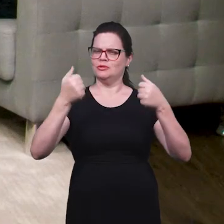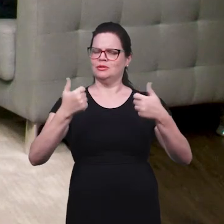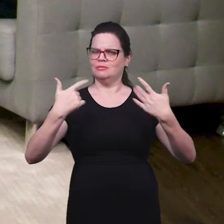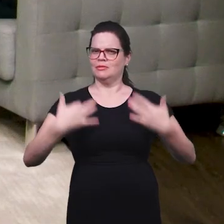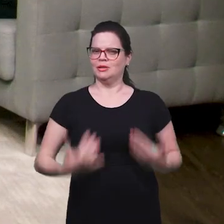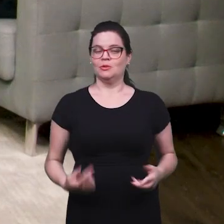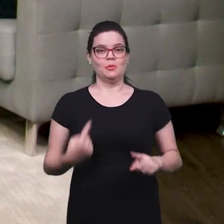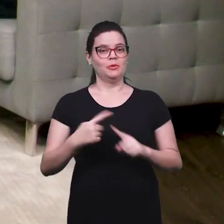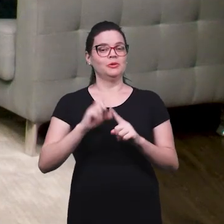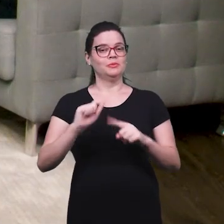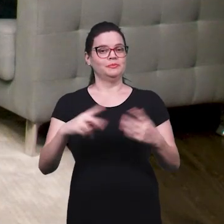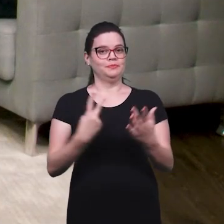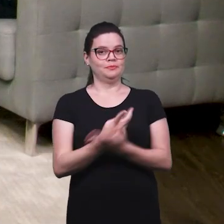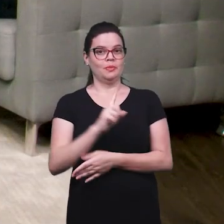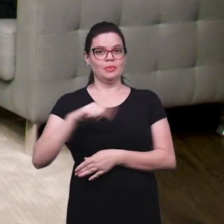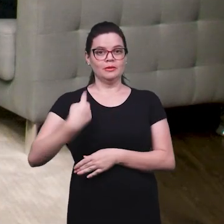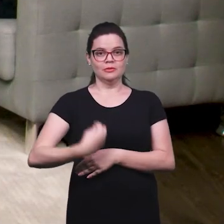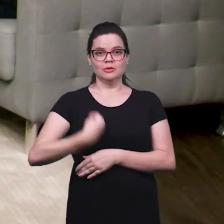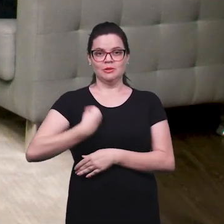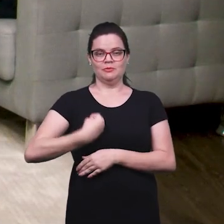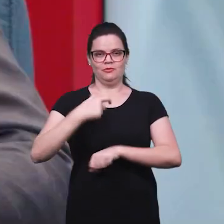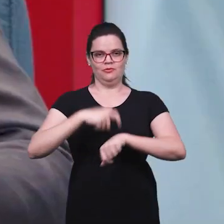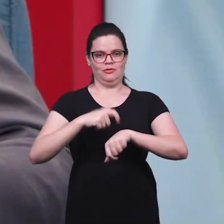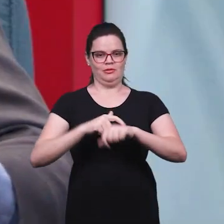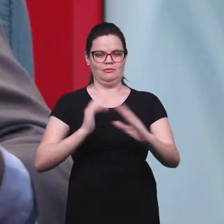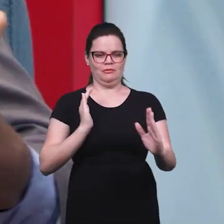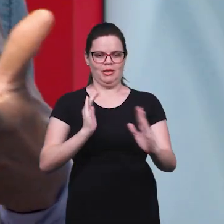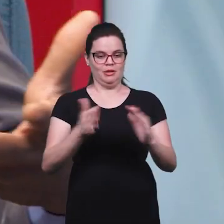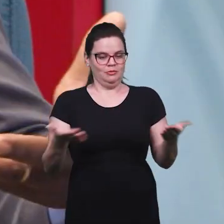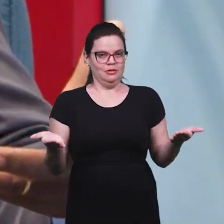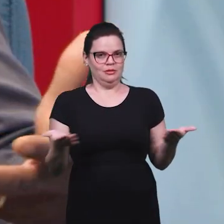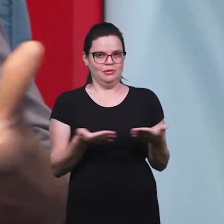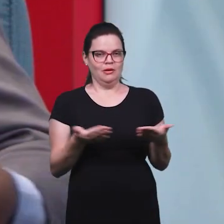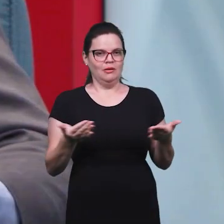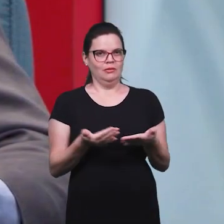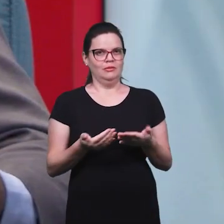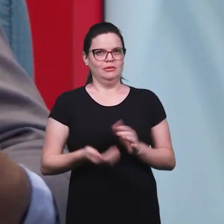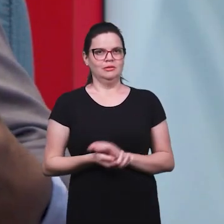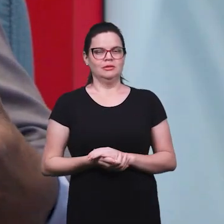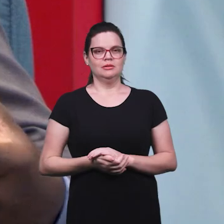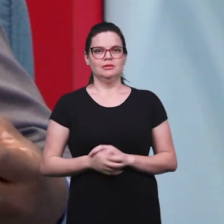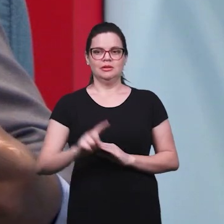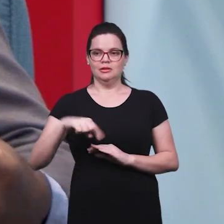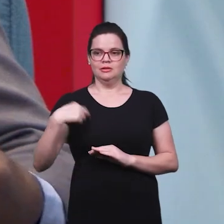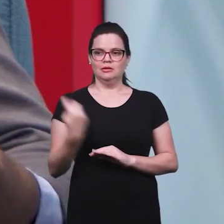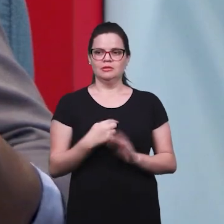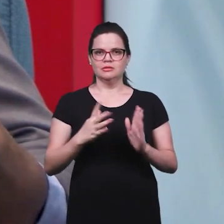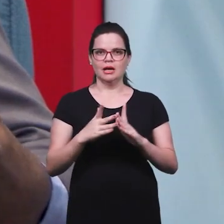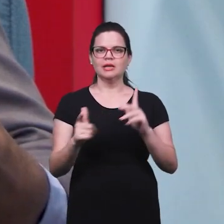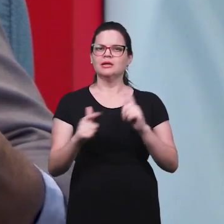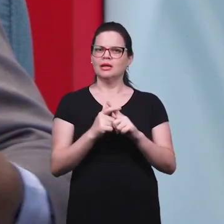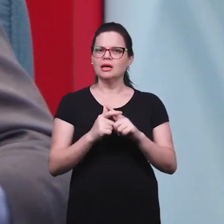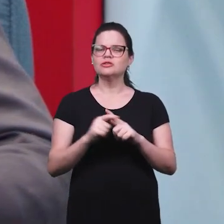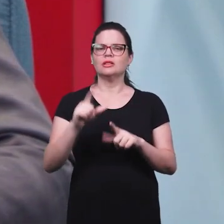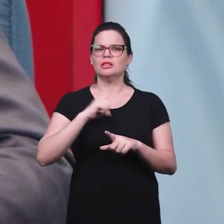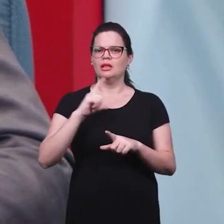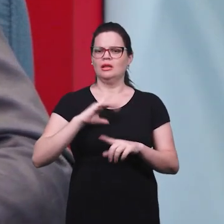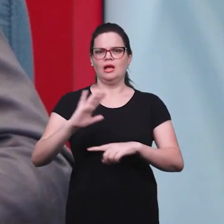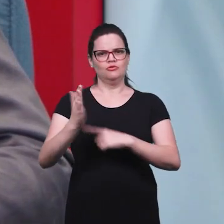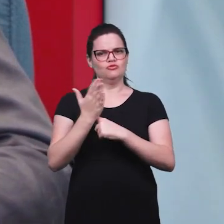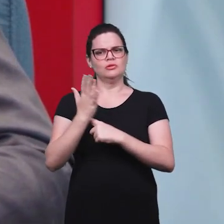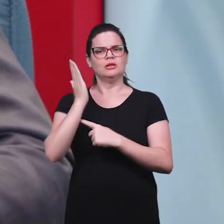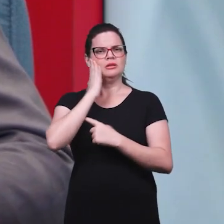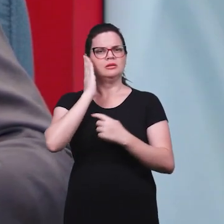Porque a gente tem vivido esse momento e a obra ela tem nos ajudado